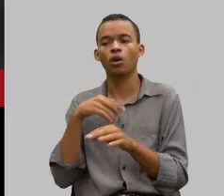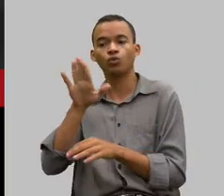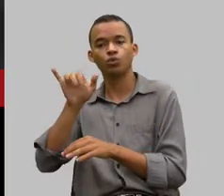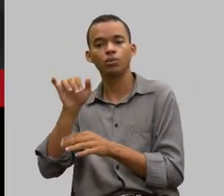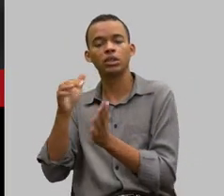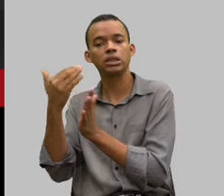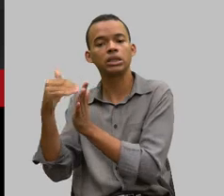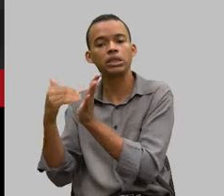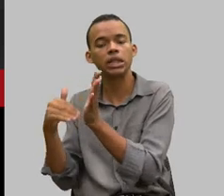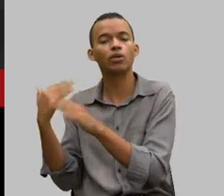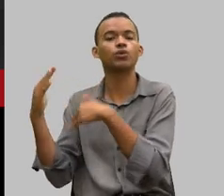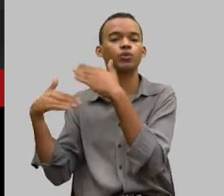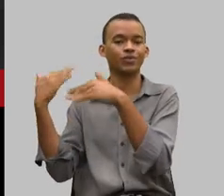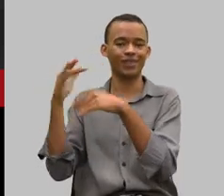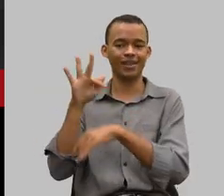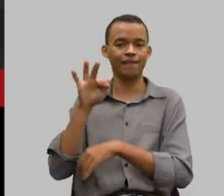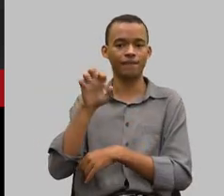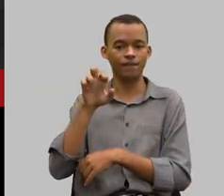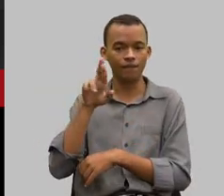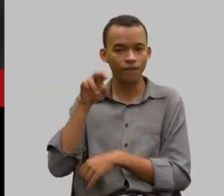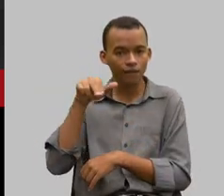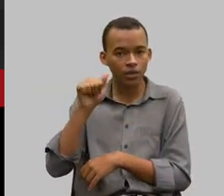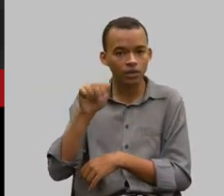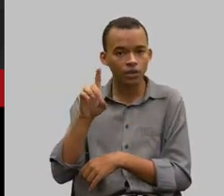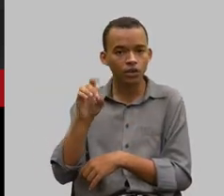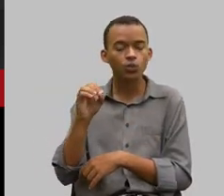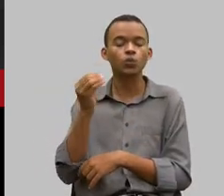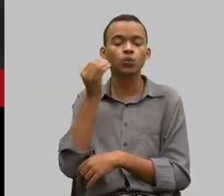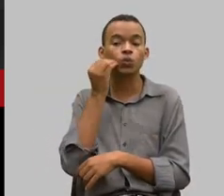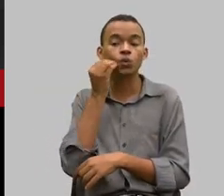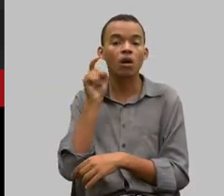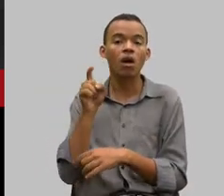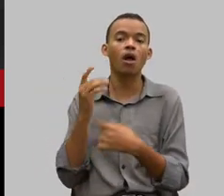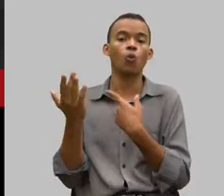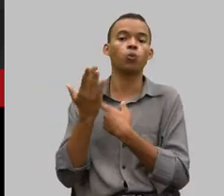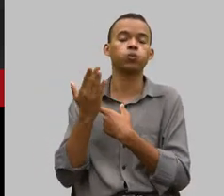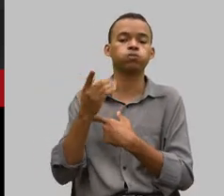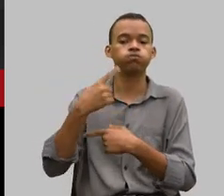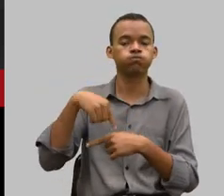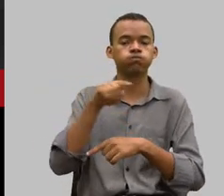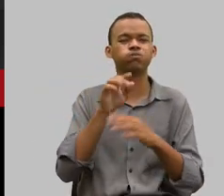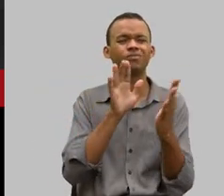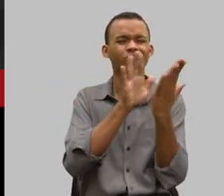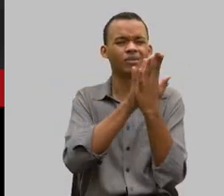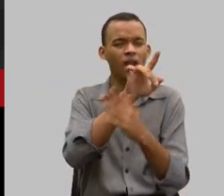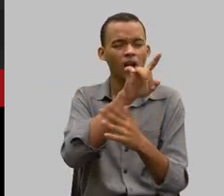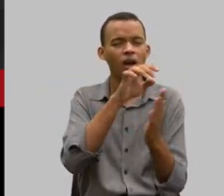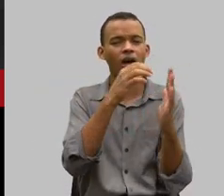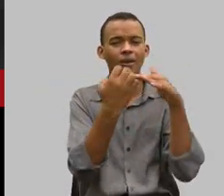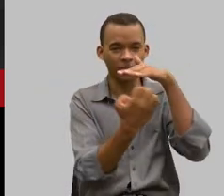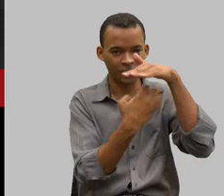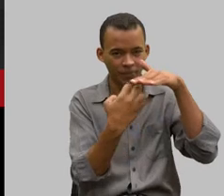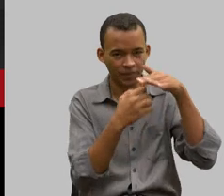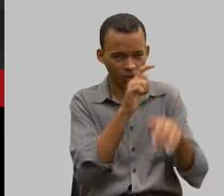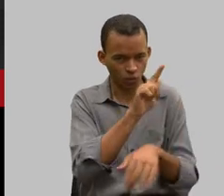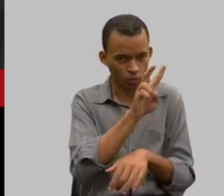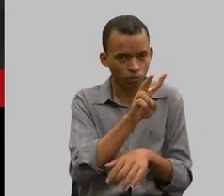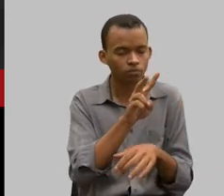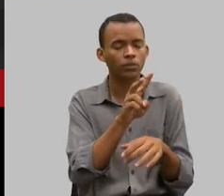para que ele possa nos auxiliar nessa interlocução com as empresas lá da cidade de vossa excelência que pós